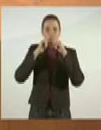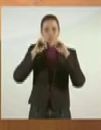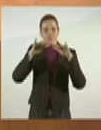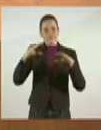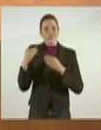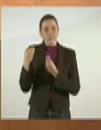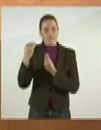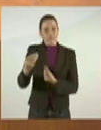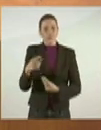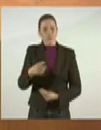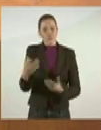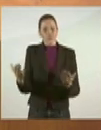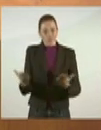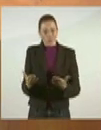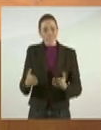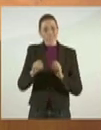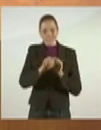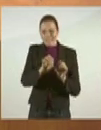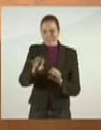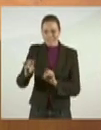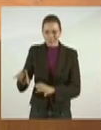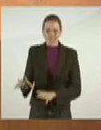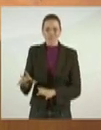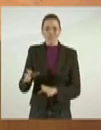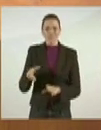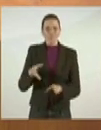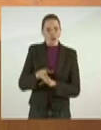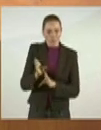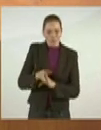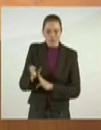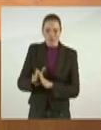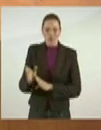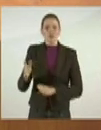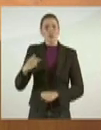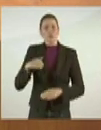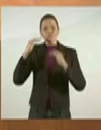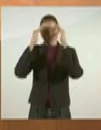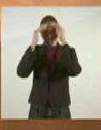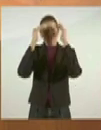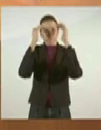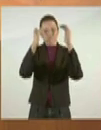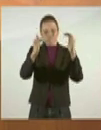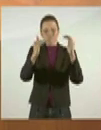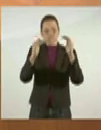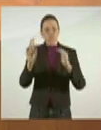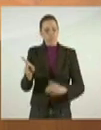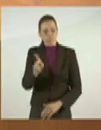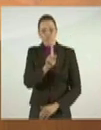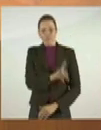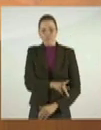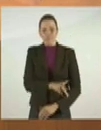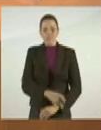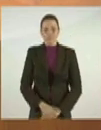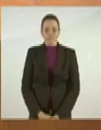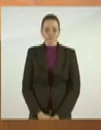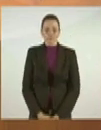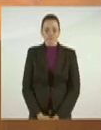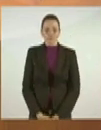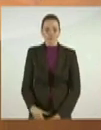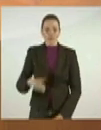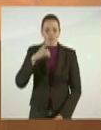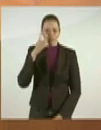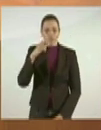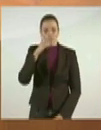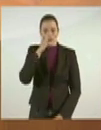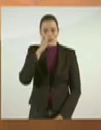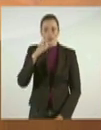Dom de Educar o dom de ensinar e o nosso respeito e admiração a vocês Deputado César Pires dirijo a palavra